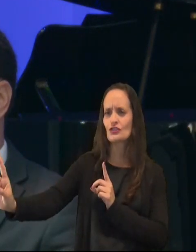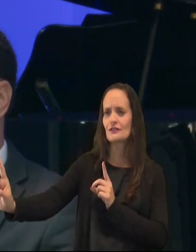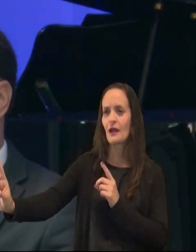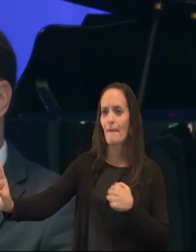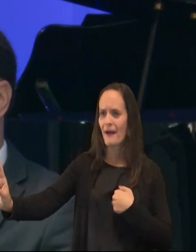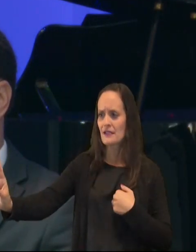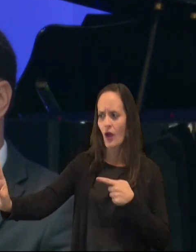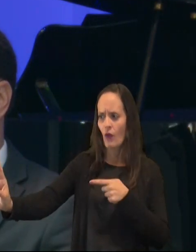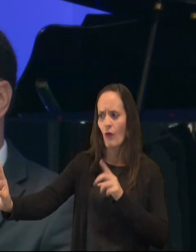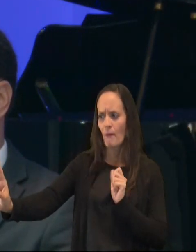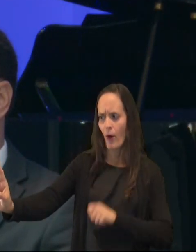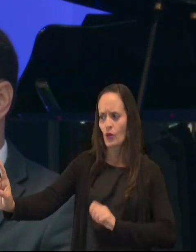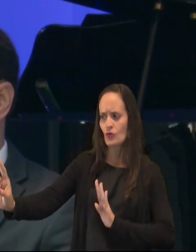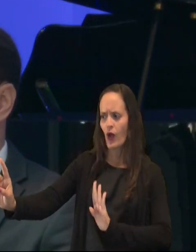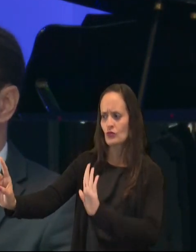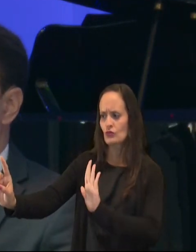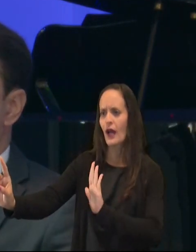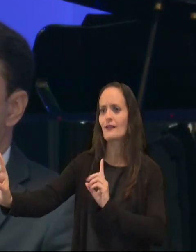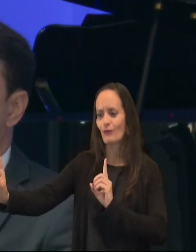meu também pode ser seu.